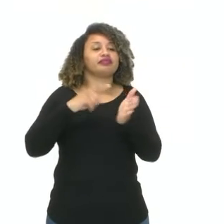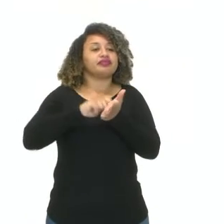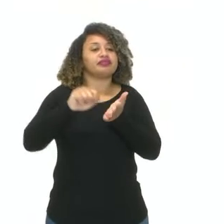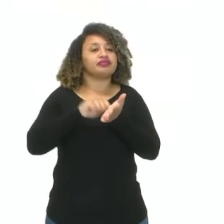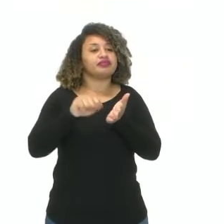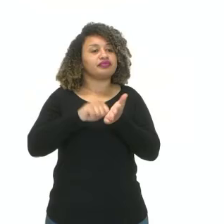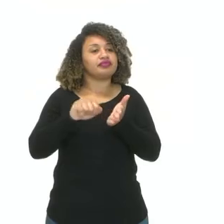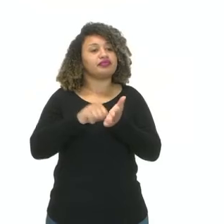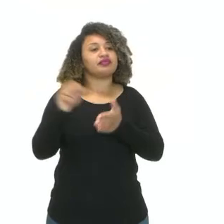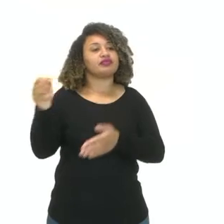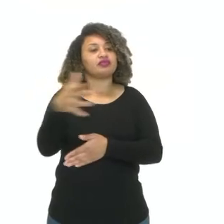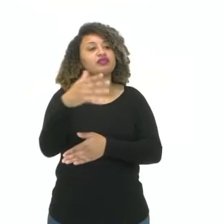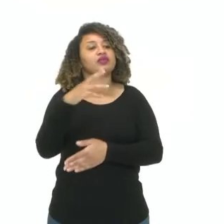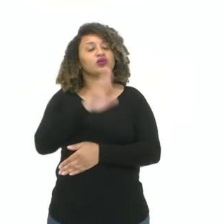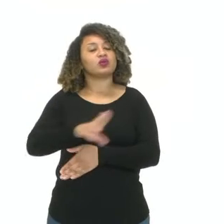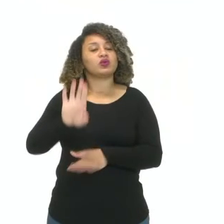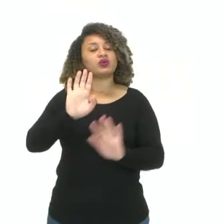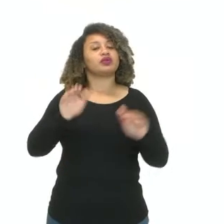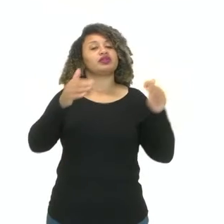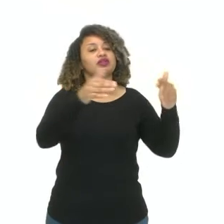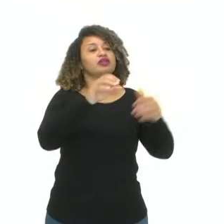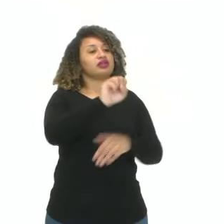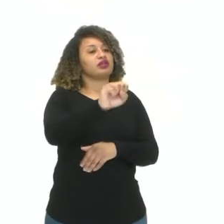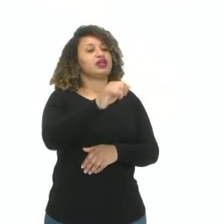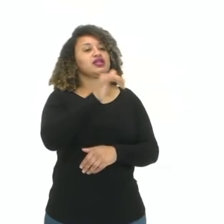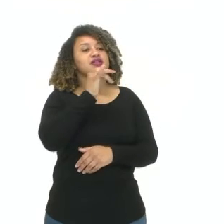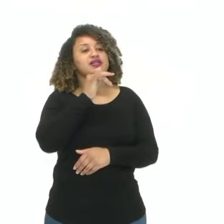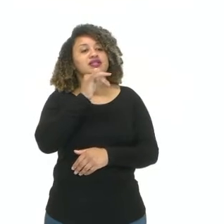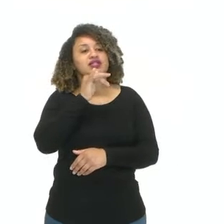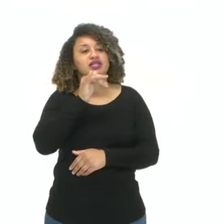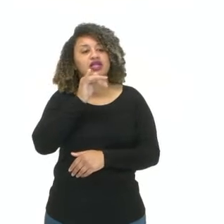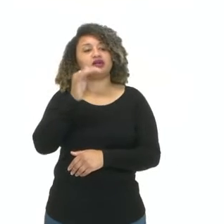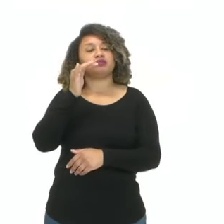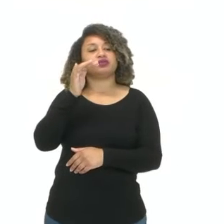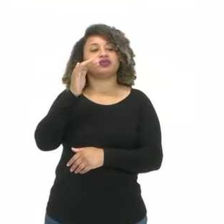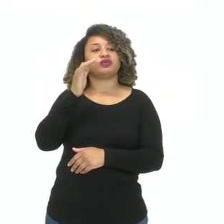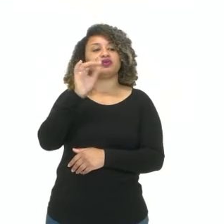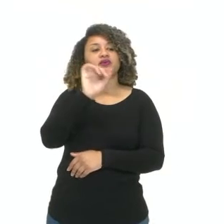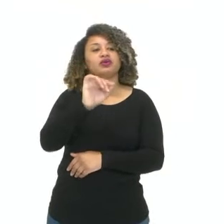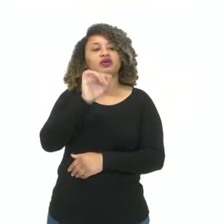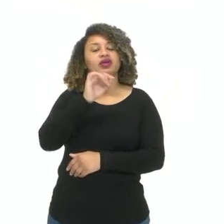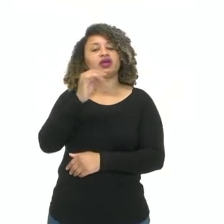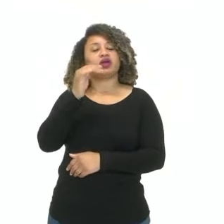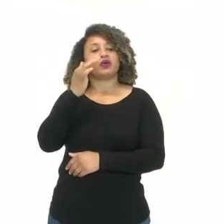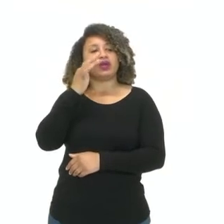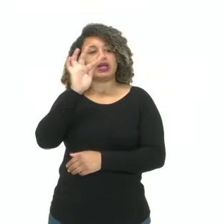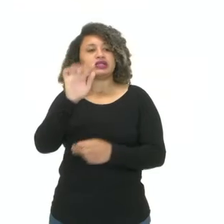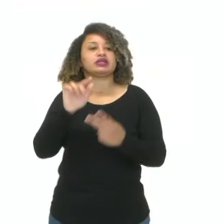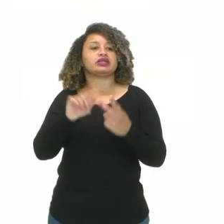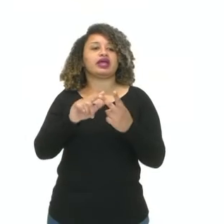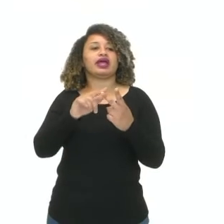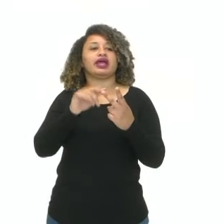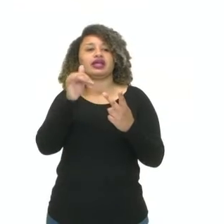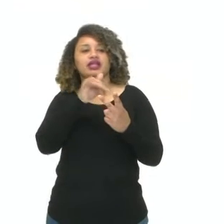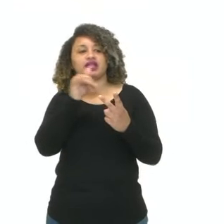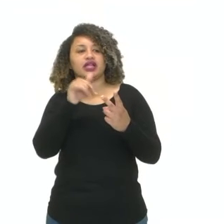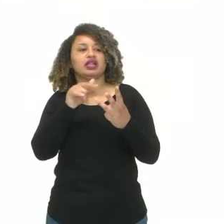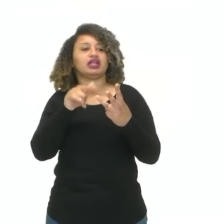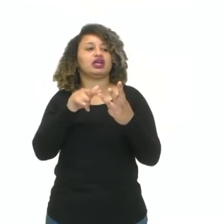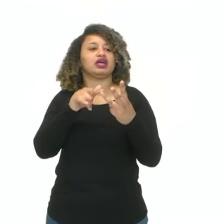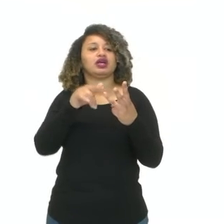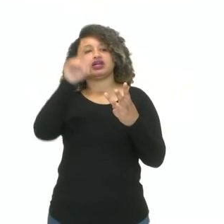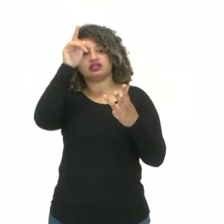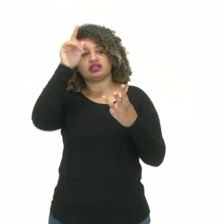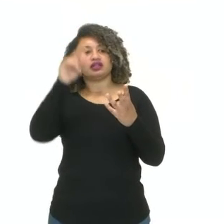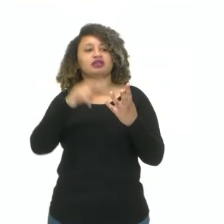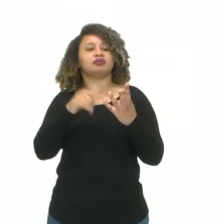uso exclusivo do S. Por exemplo, em francês, Brasil, no italiano, Brasile, no alemão, Brasilien e